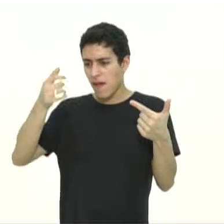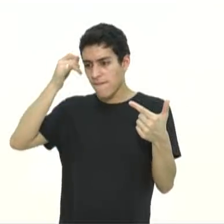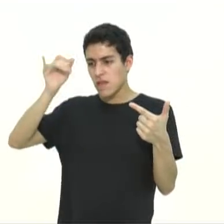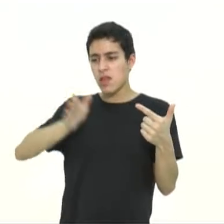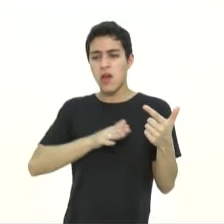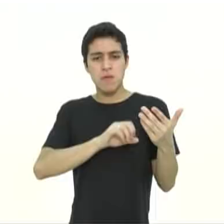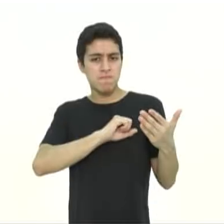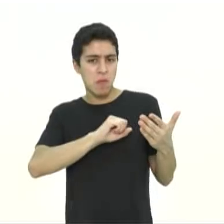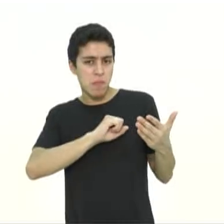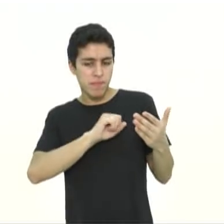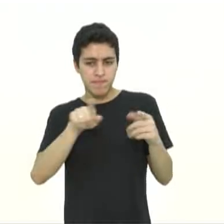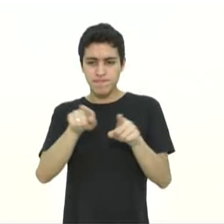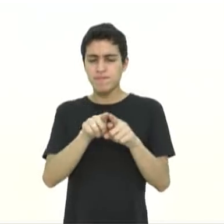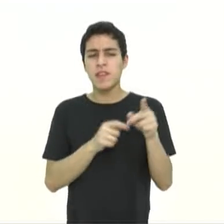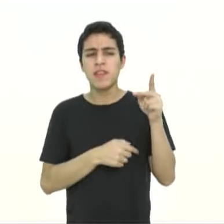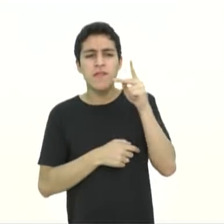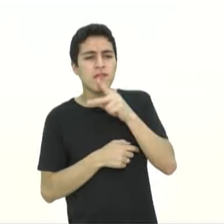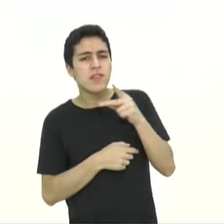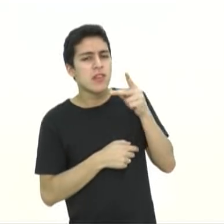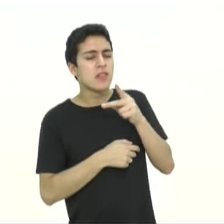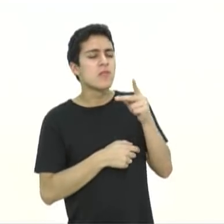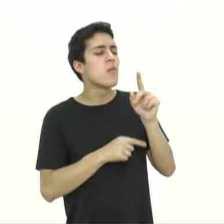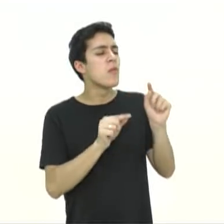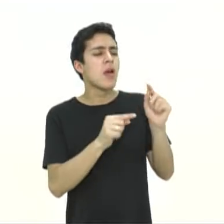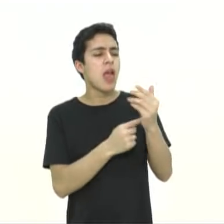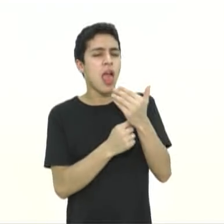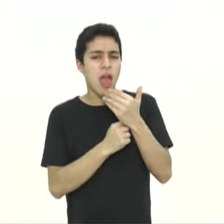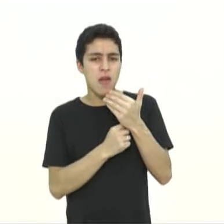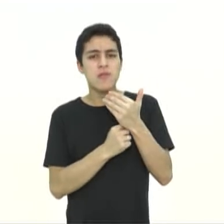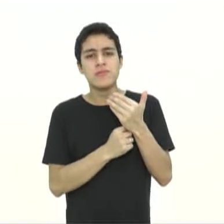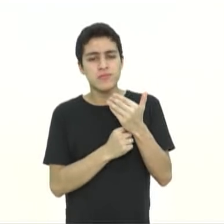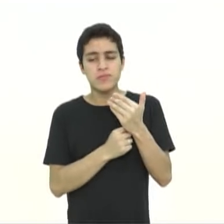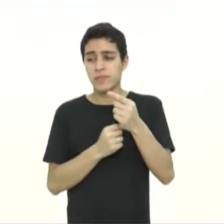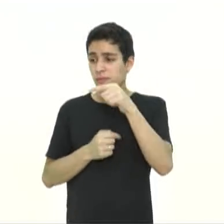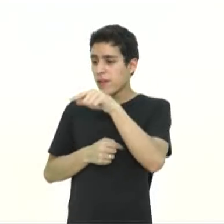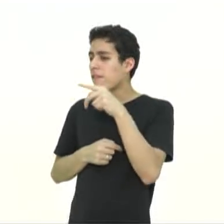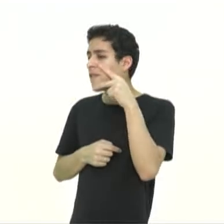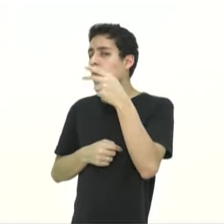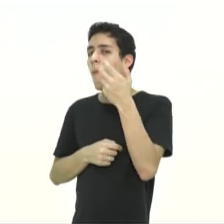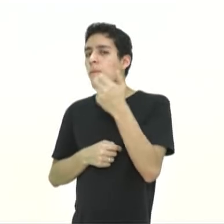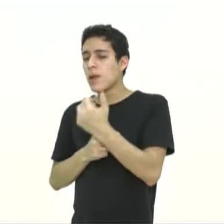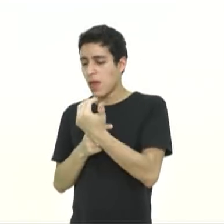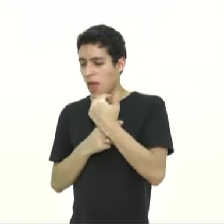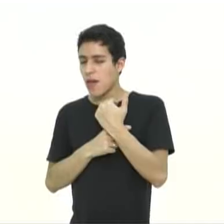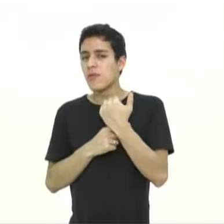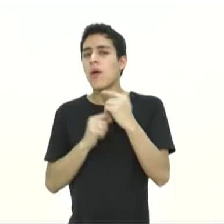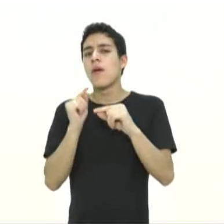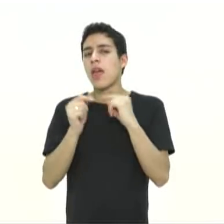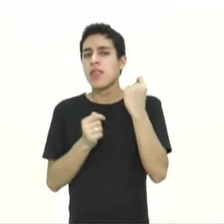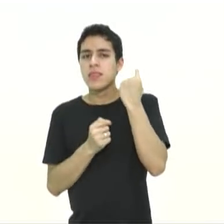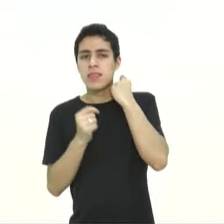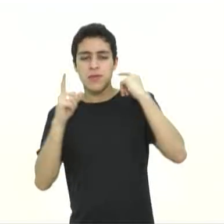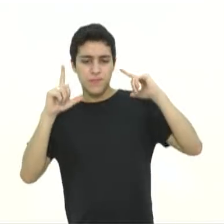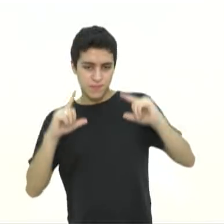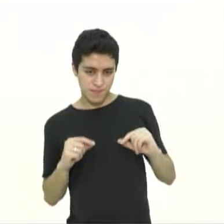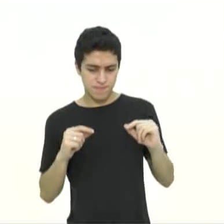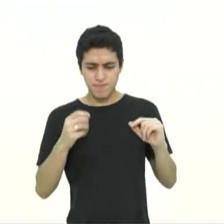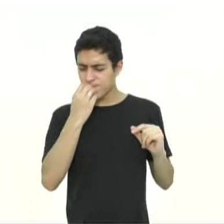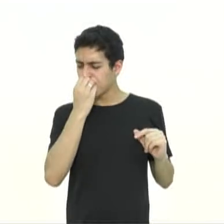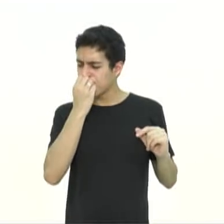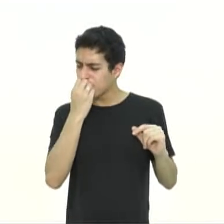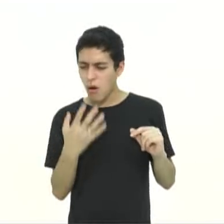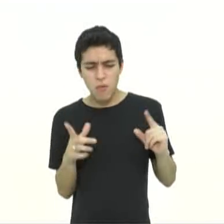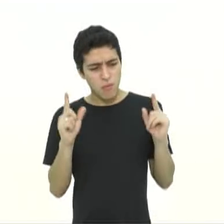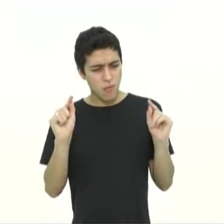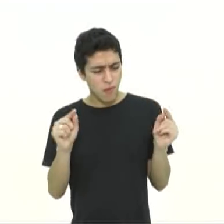vinho tinto também. Uma de vinho branco estabiliza o sistema nervoso. O benefício adicional é que se você tomar tudo isso ao